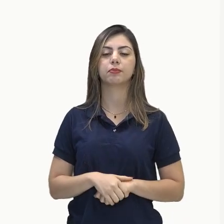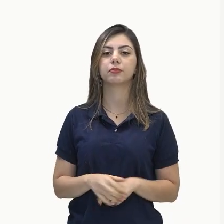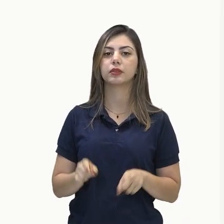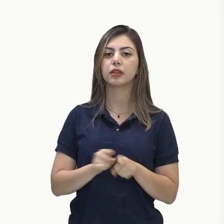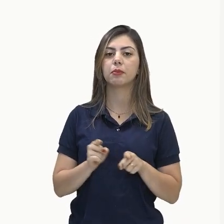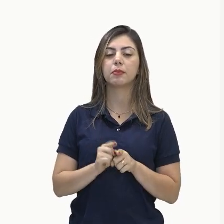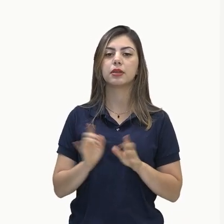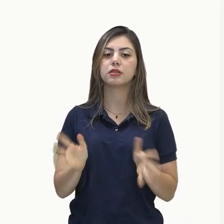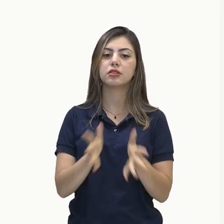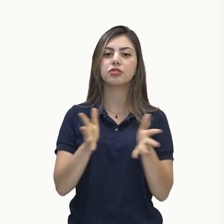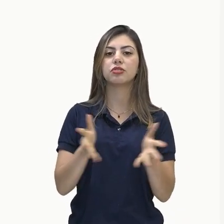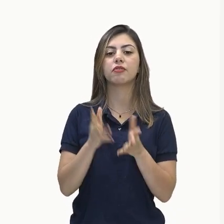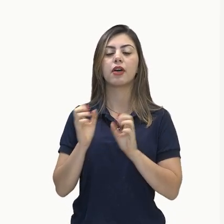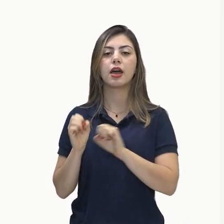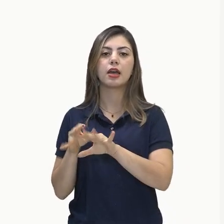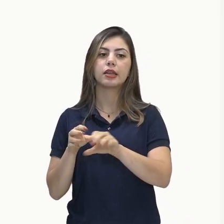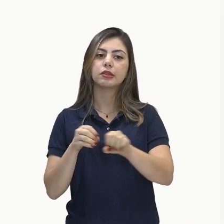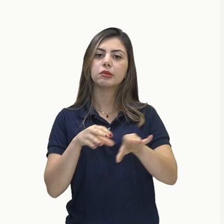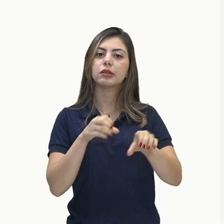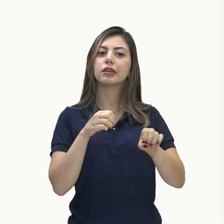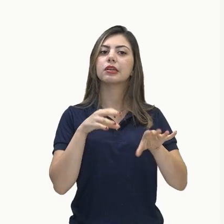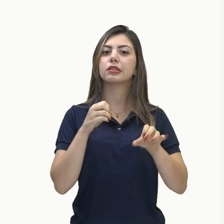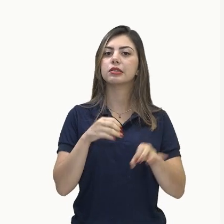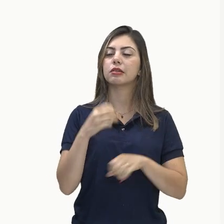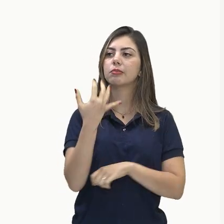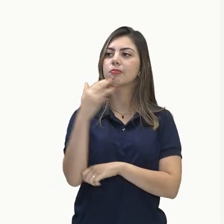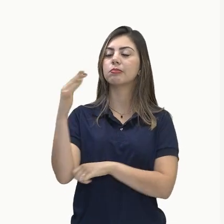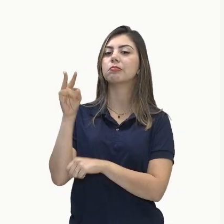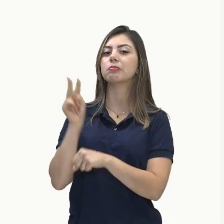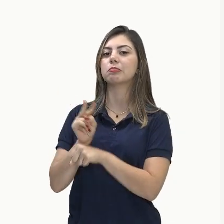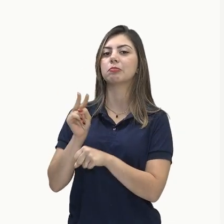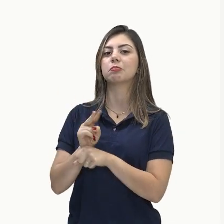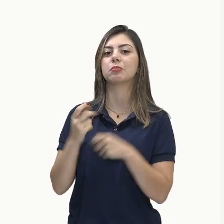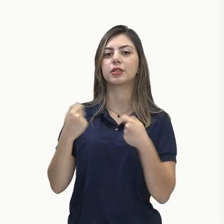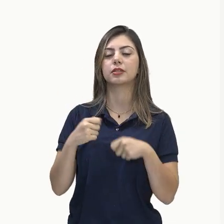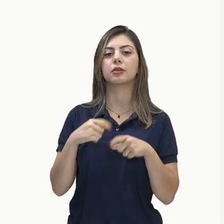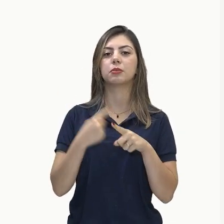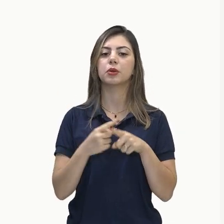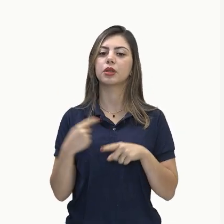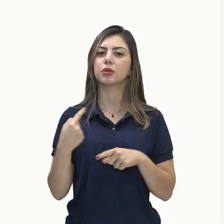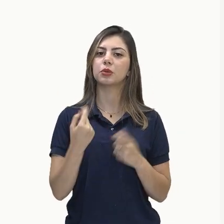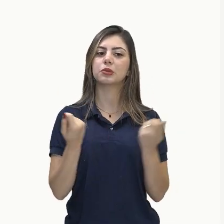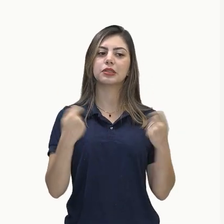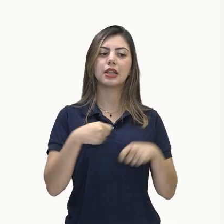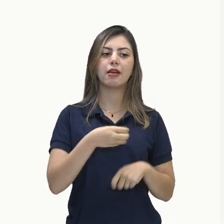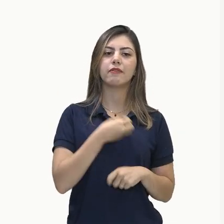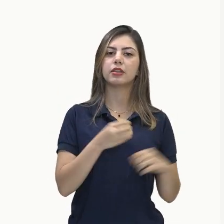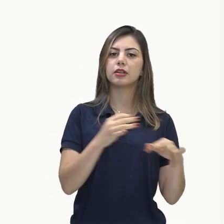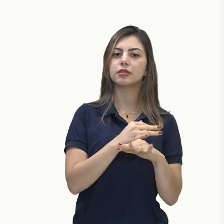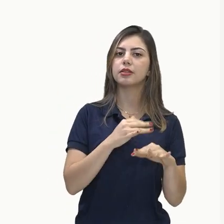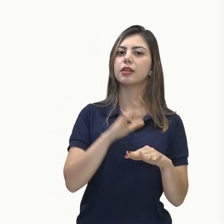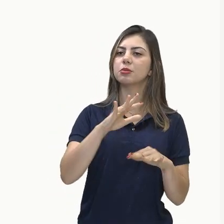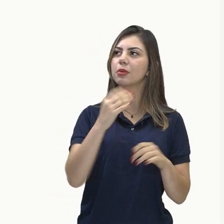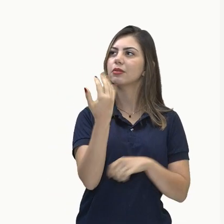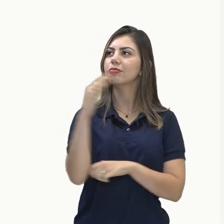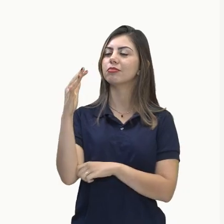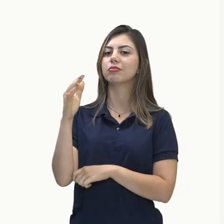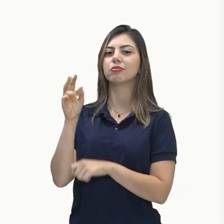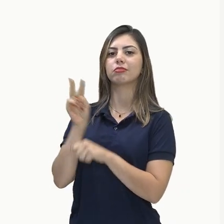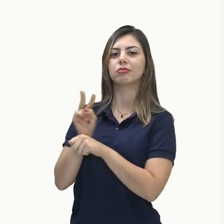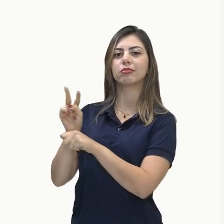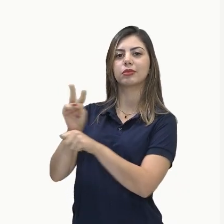educação ambiental. Isso porque mostrando que é possível viver na cidade respeitando a natureza. Então, o